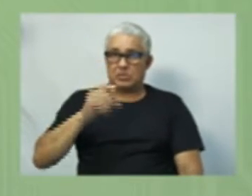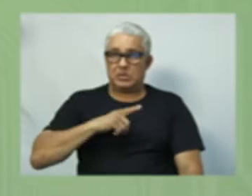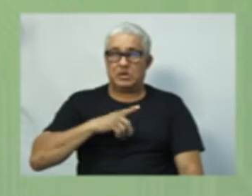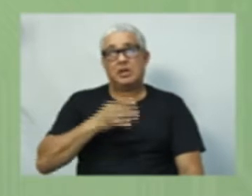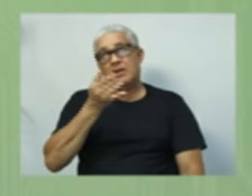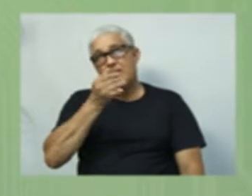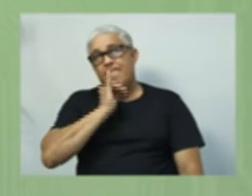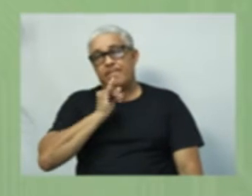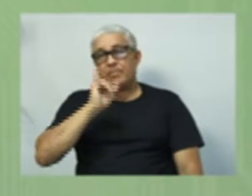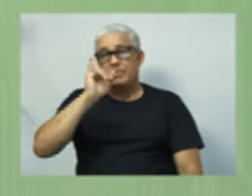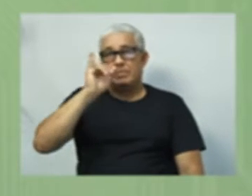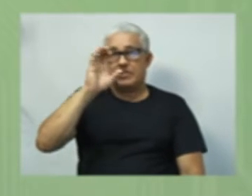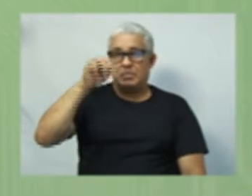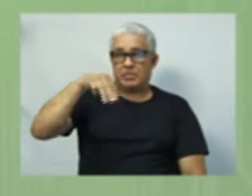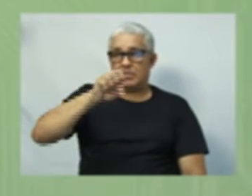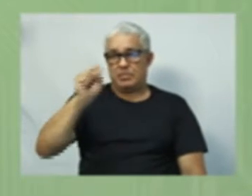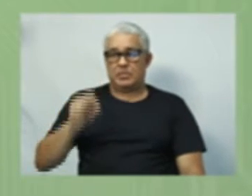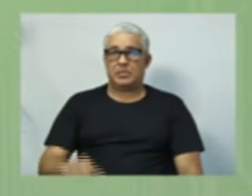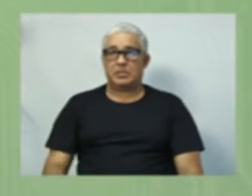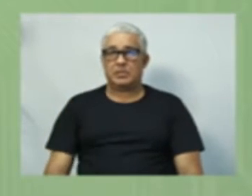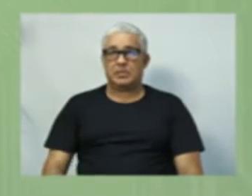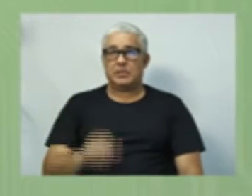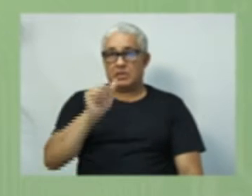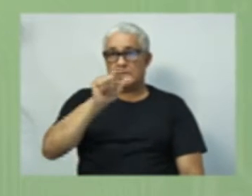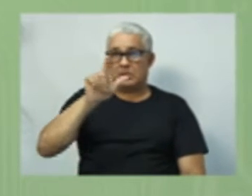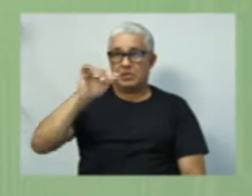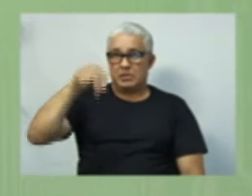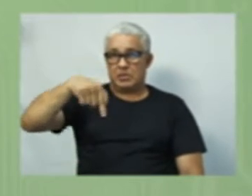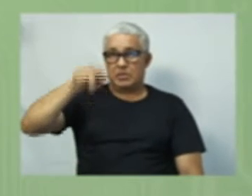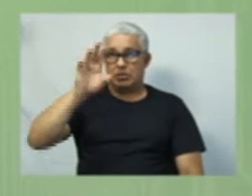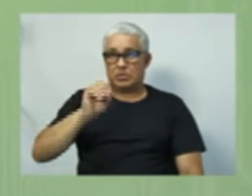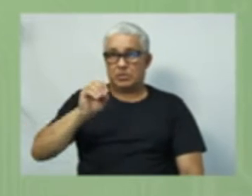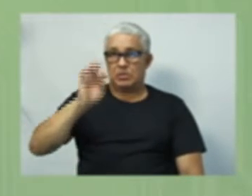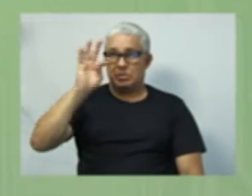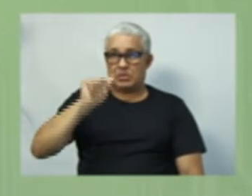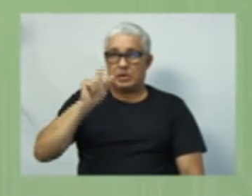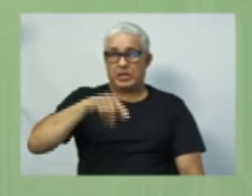tributo ICMS. Então, a alíquota dele é